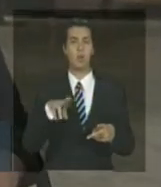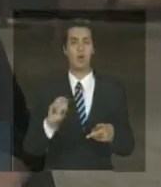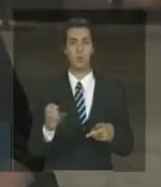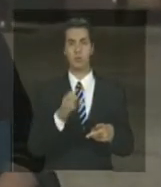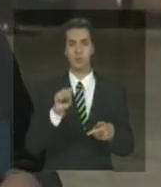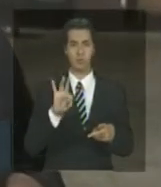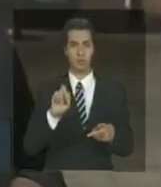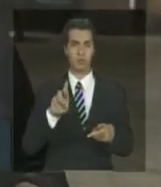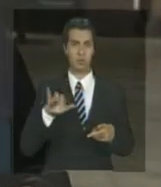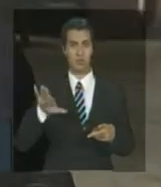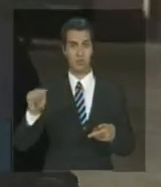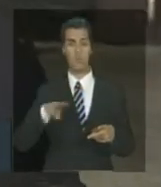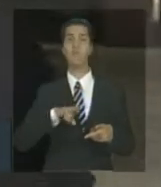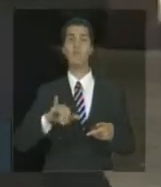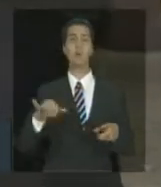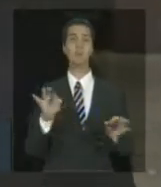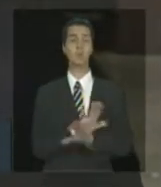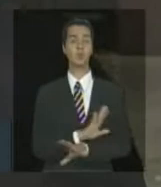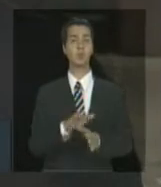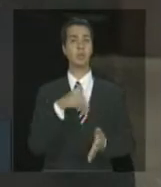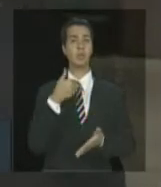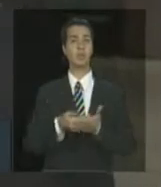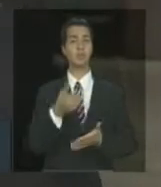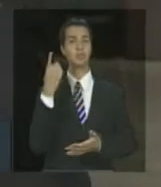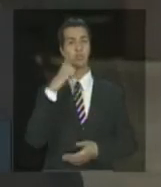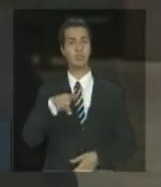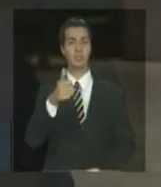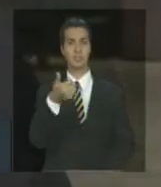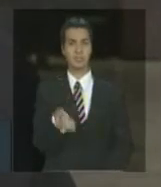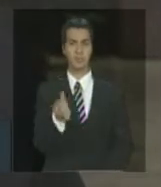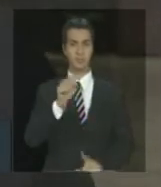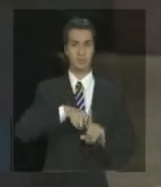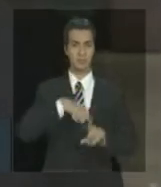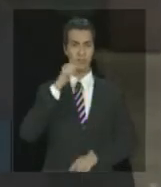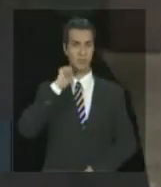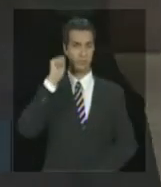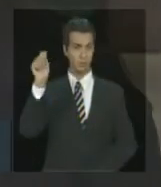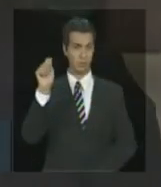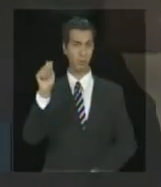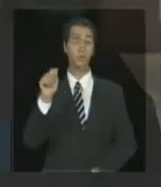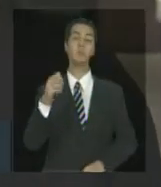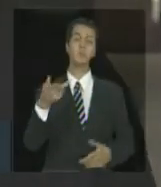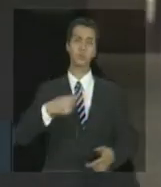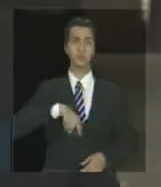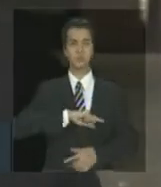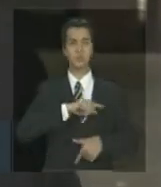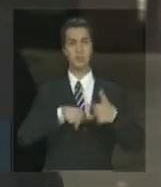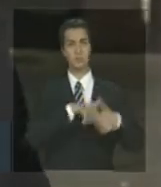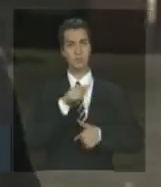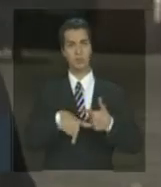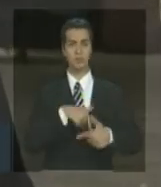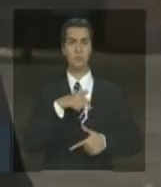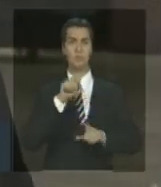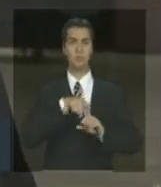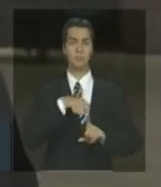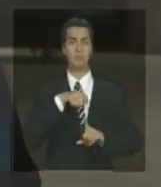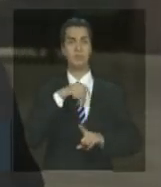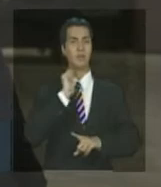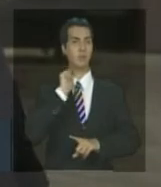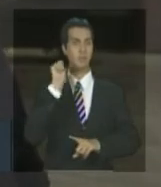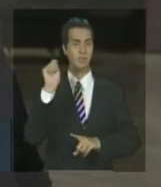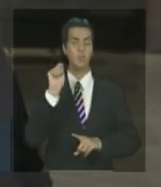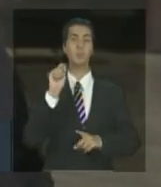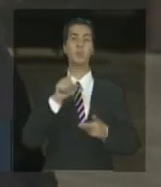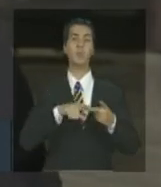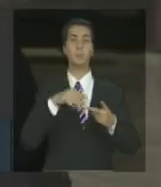abril. Então, a ideia é que a gente faça isso em abril. A partir de maio até julho, nós teríamos um processo de